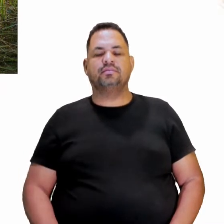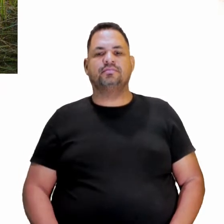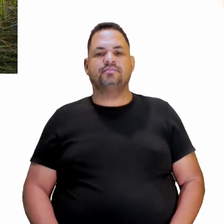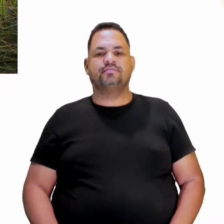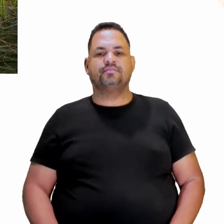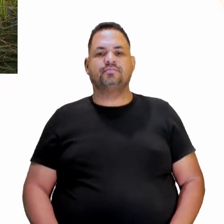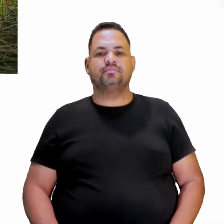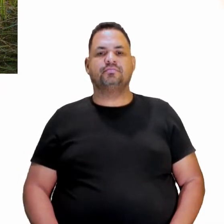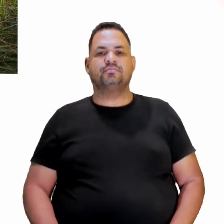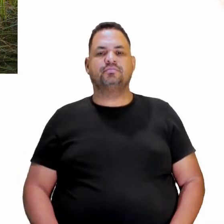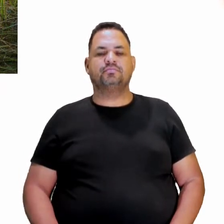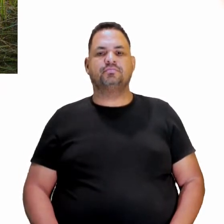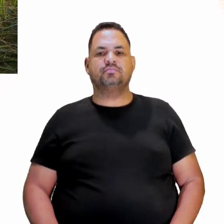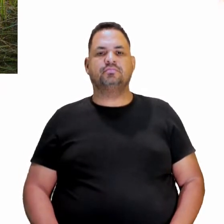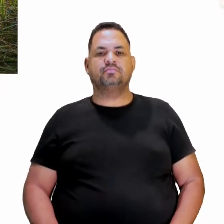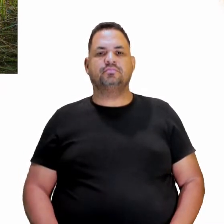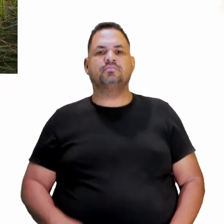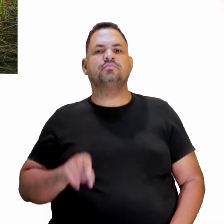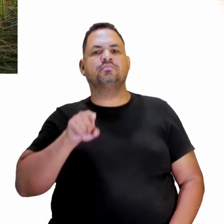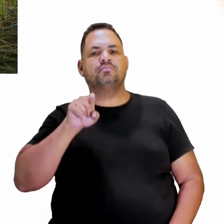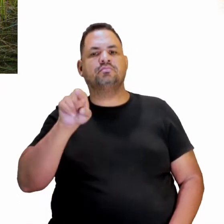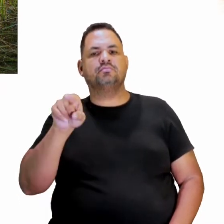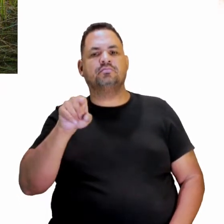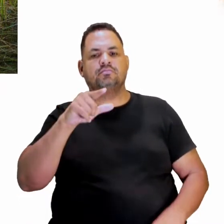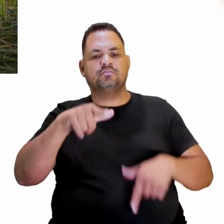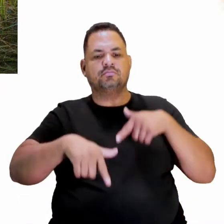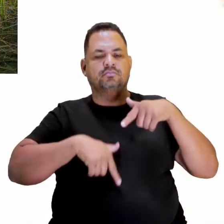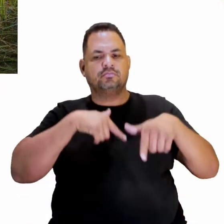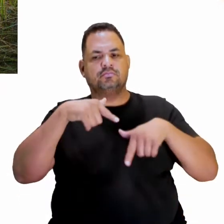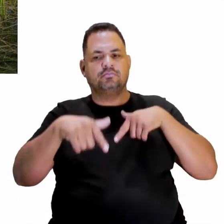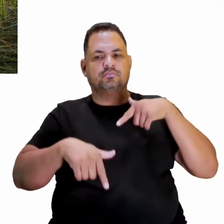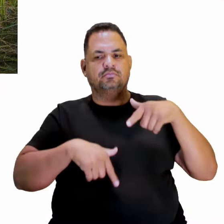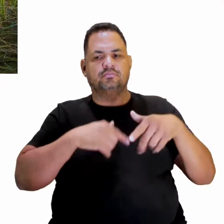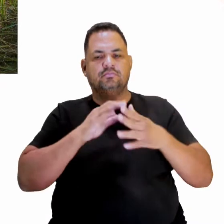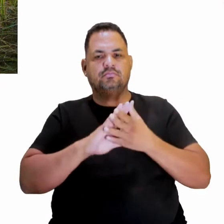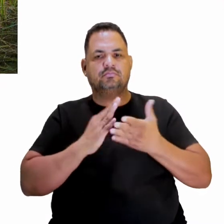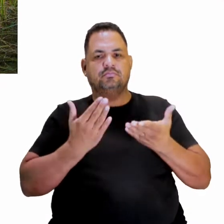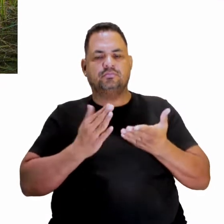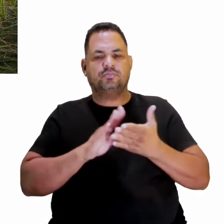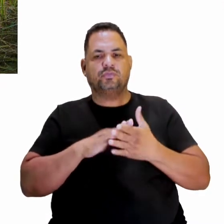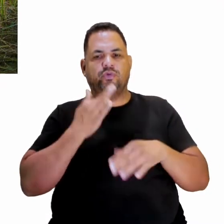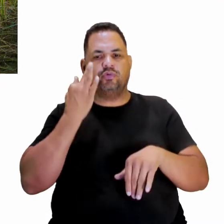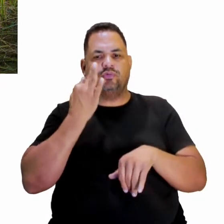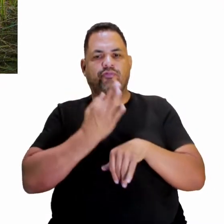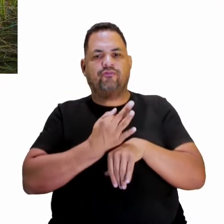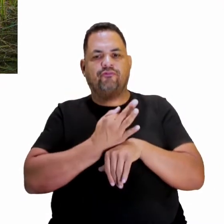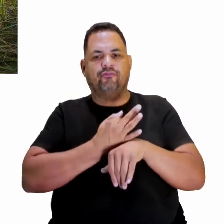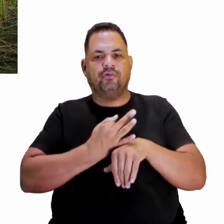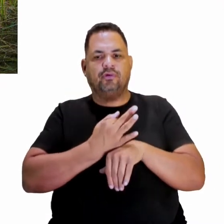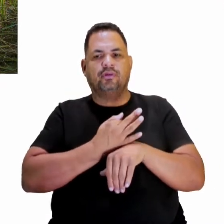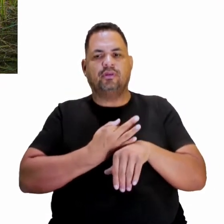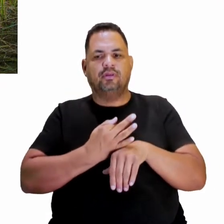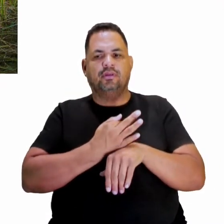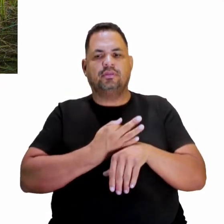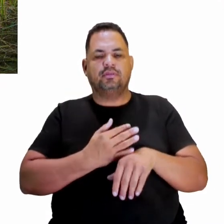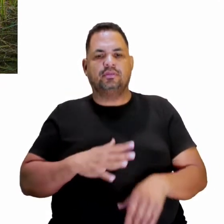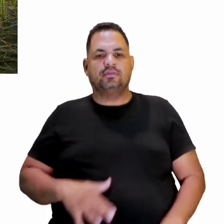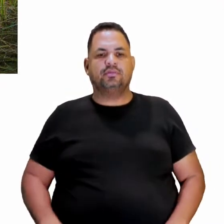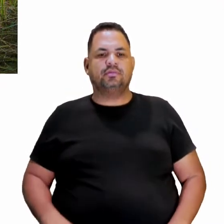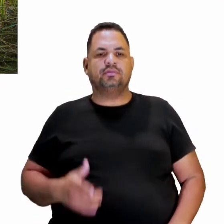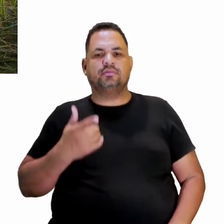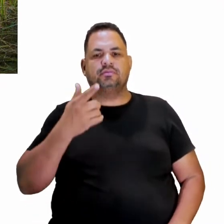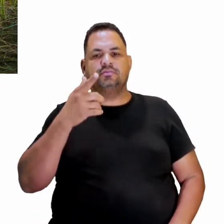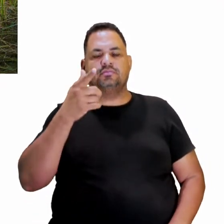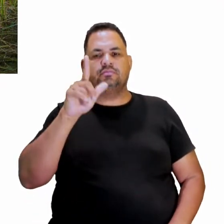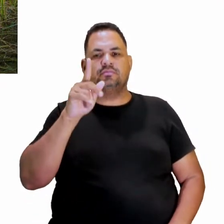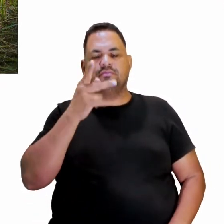last holiday? Você trabalhou no último feriado? E a pessoa vai falar outra situação, agora é outra